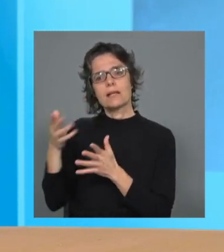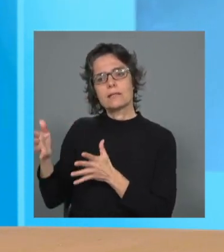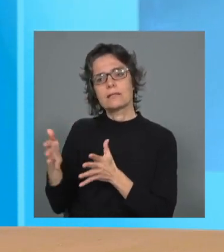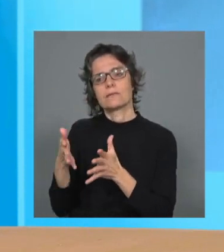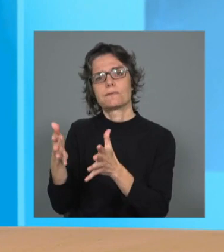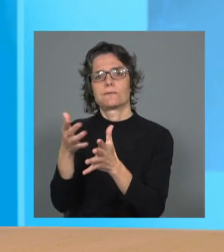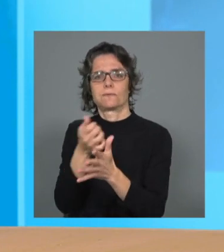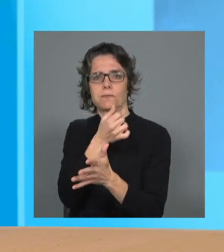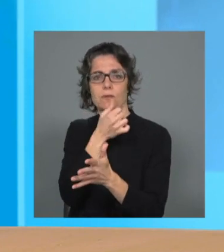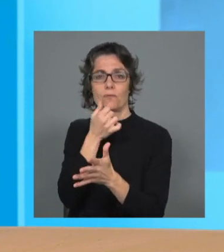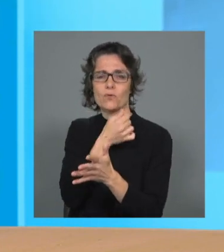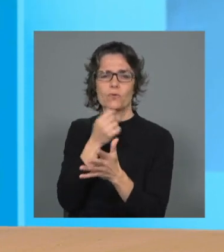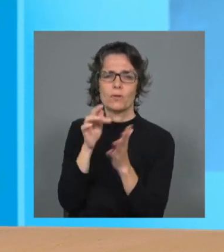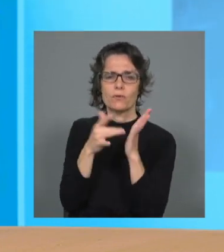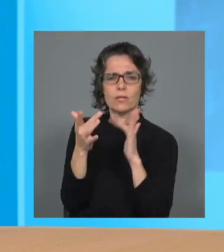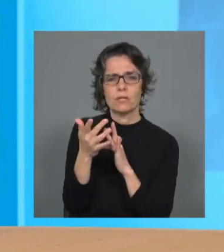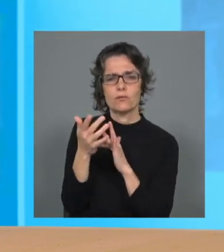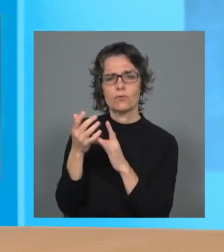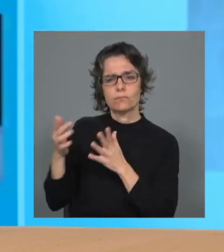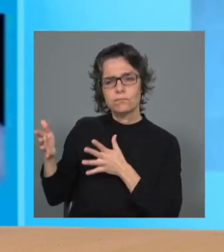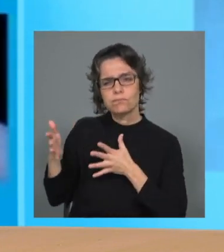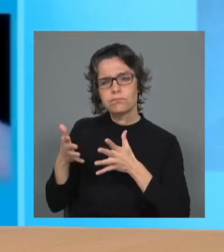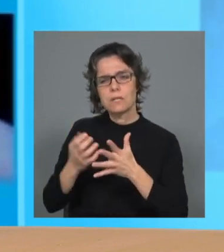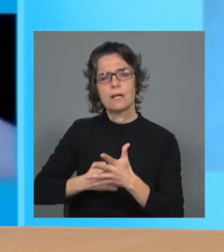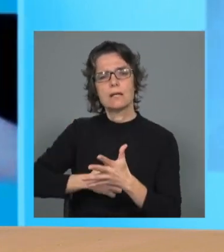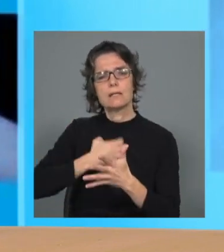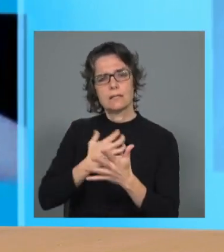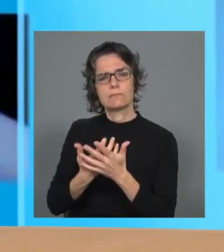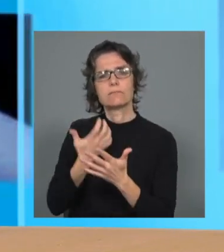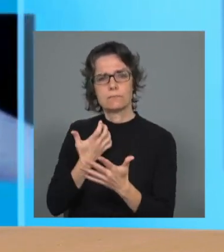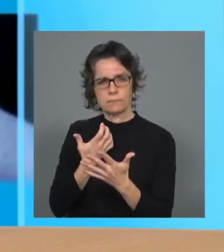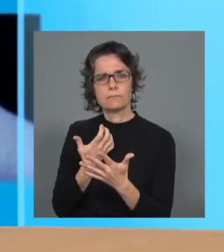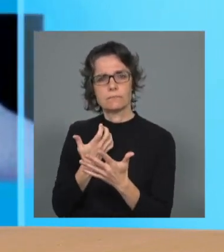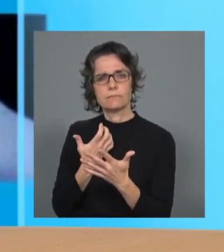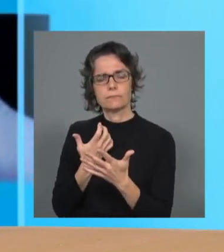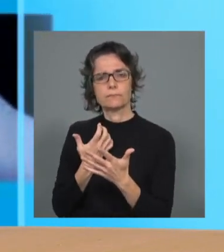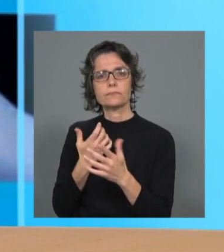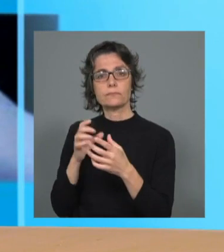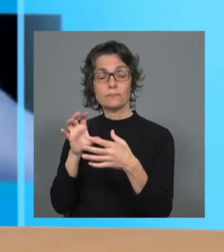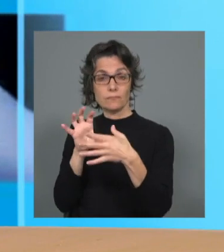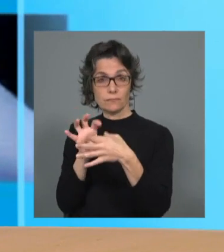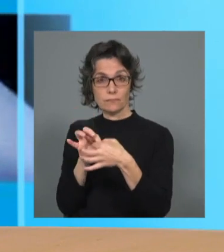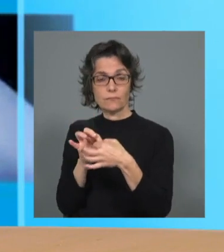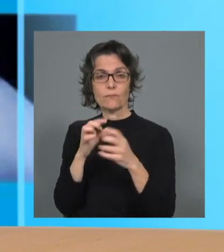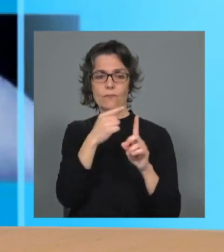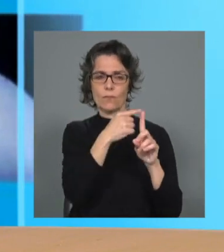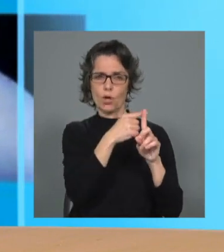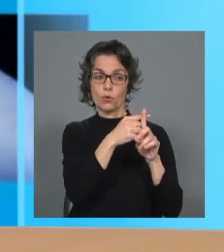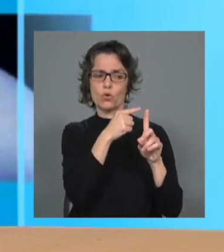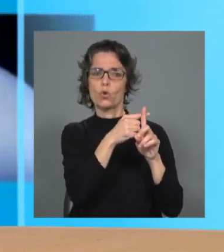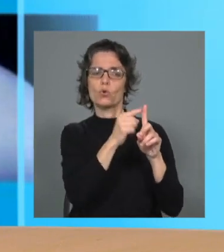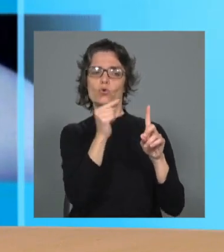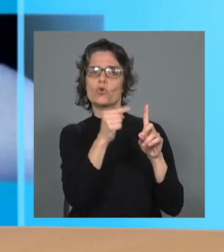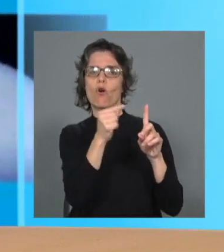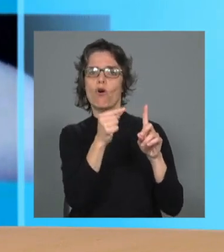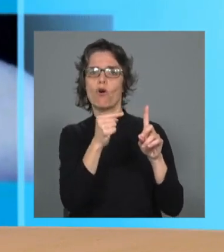Pública. E é preciso dar, ou seja, de facto a nossa vida muitas vezes é carregada de cruzes, não é? Associamos